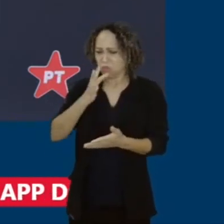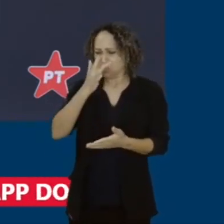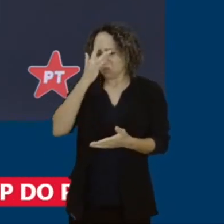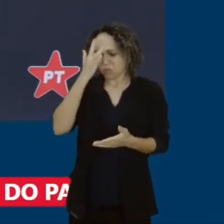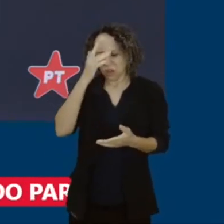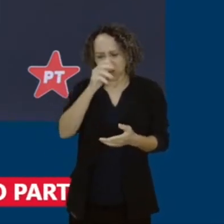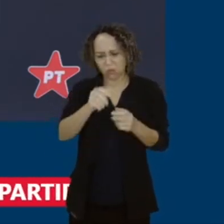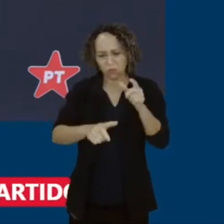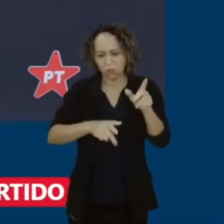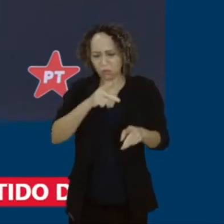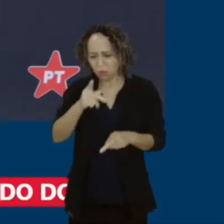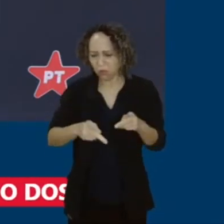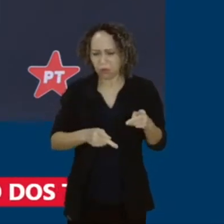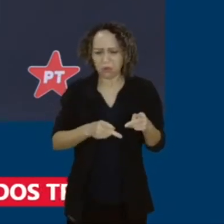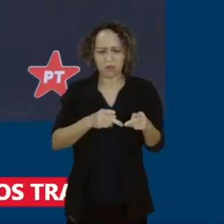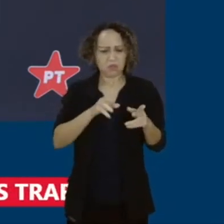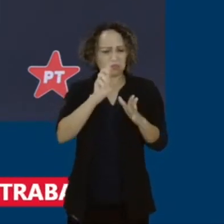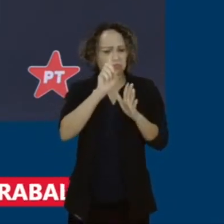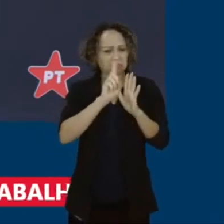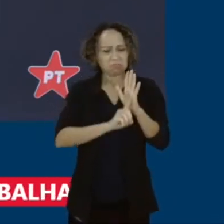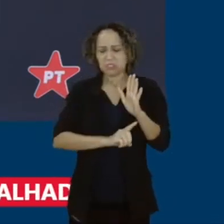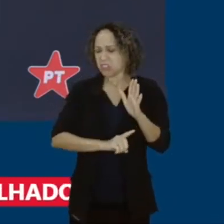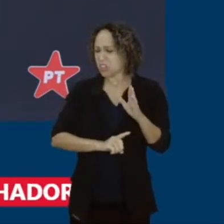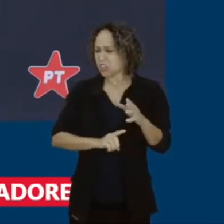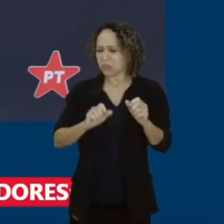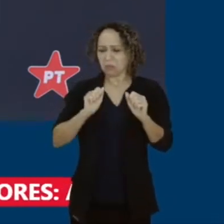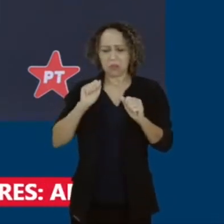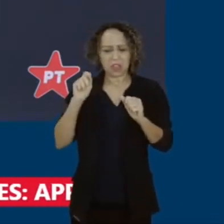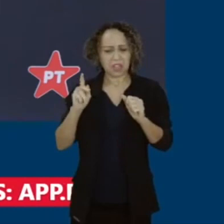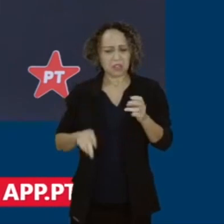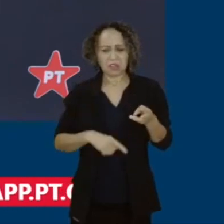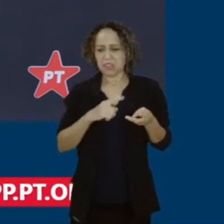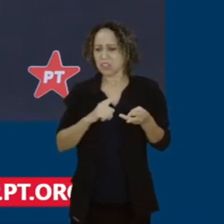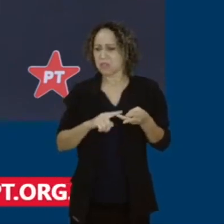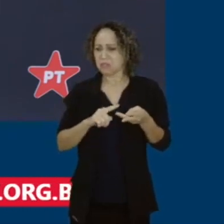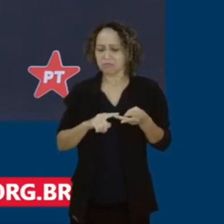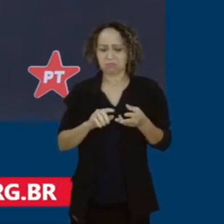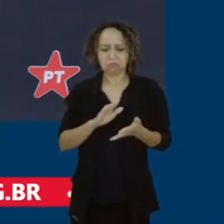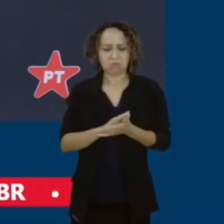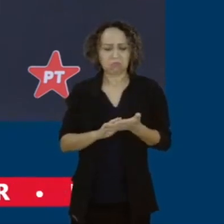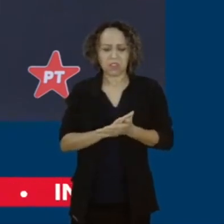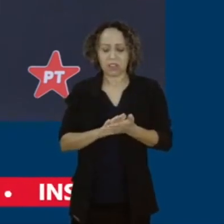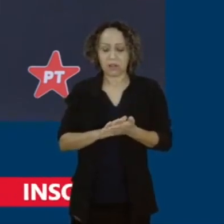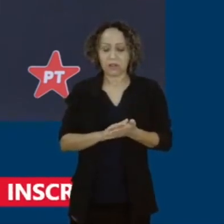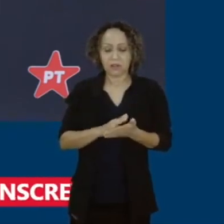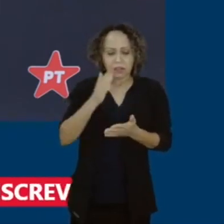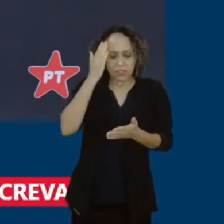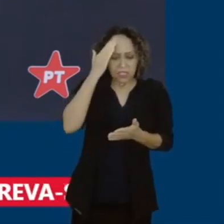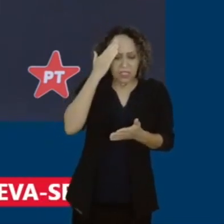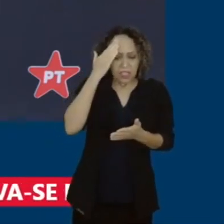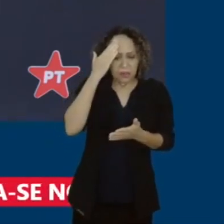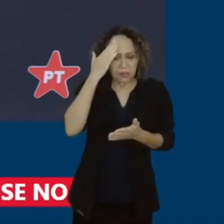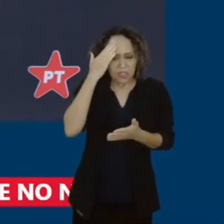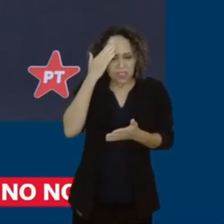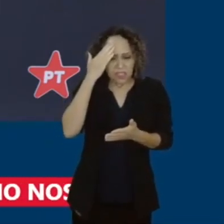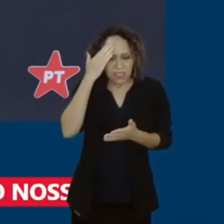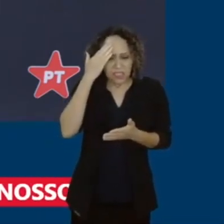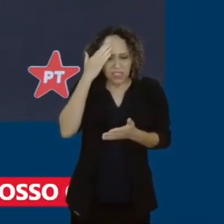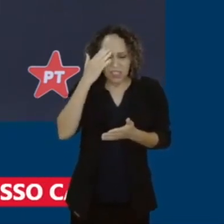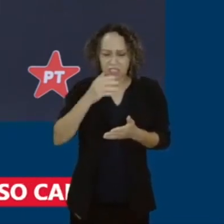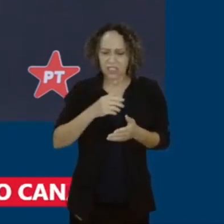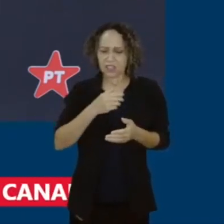saúde. Hoje você sabe que um menino desse que entrega os apps não é nem dono da própria